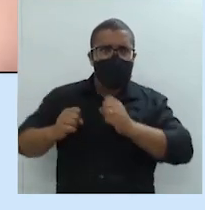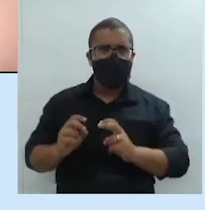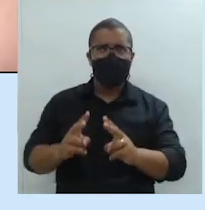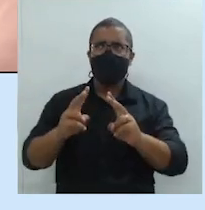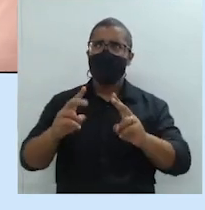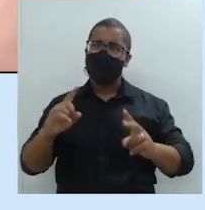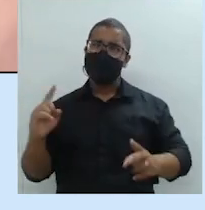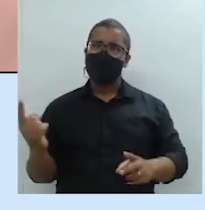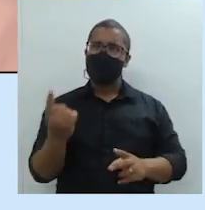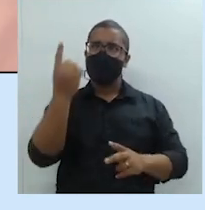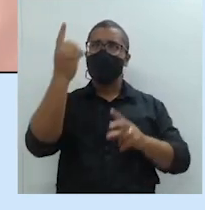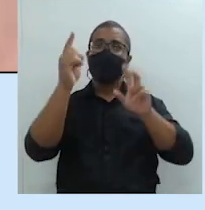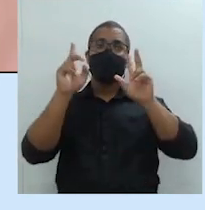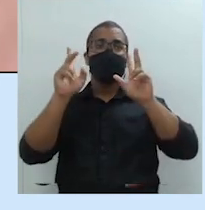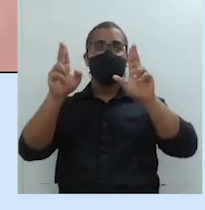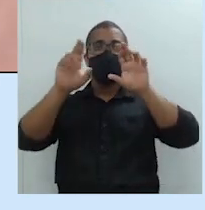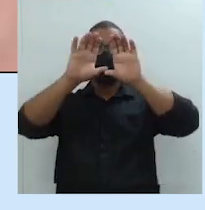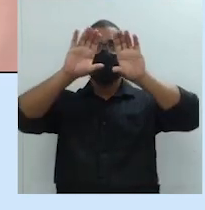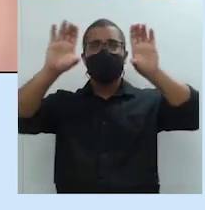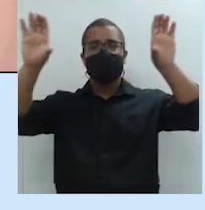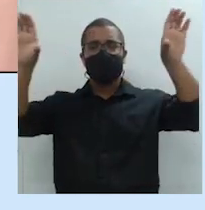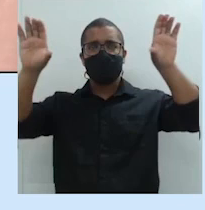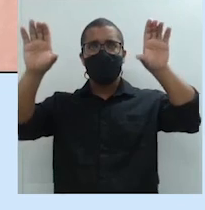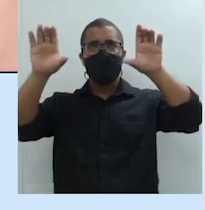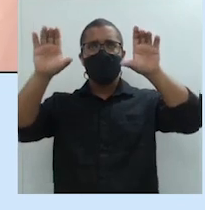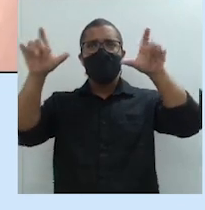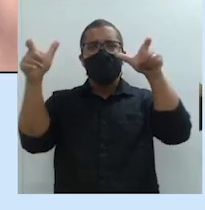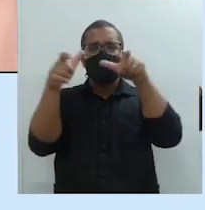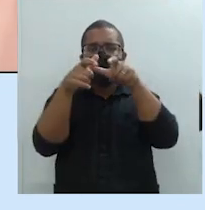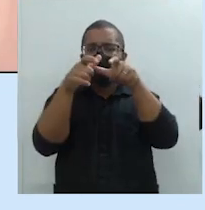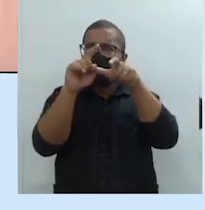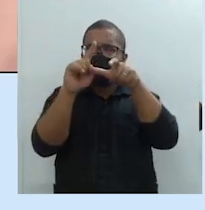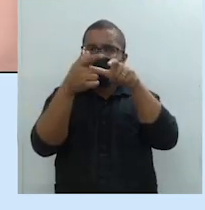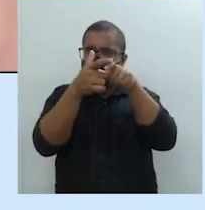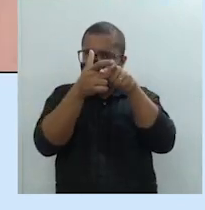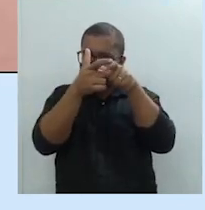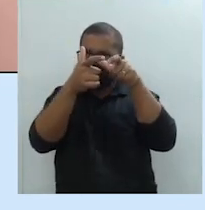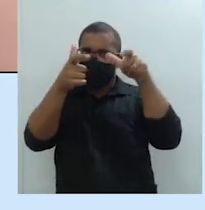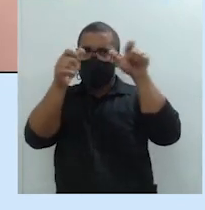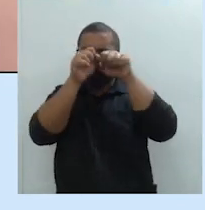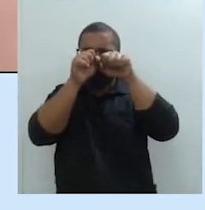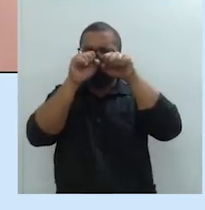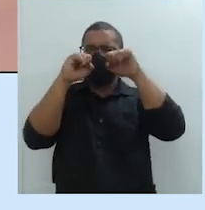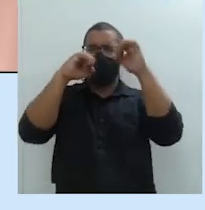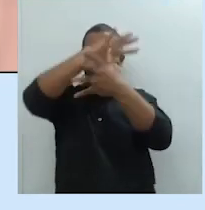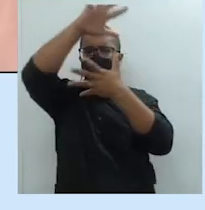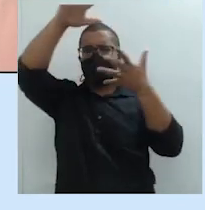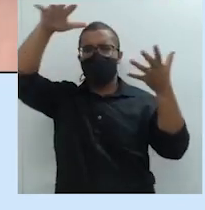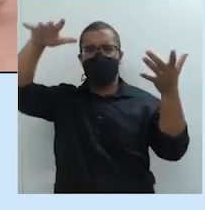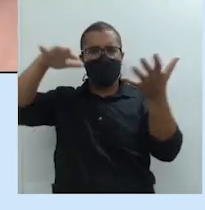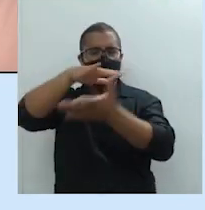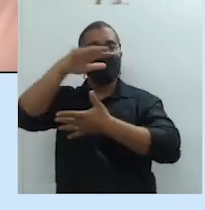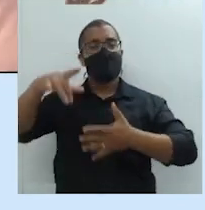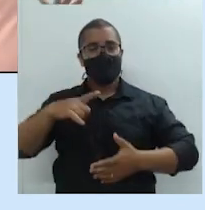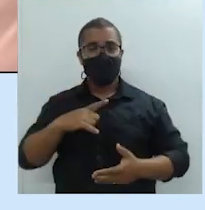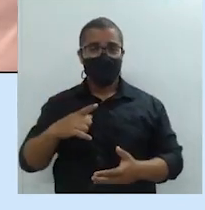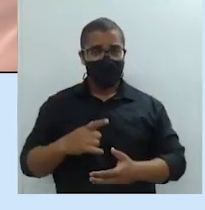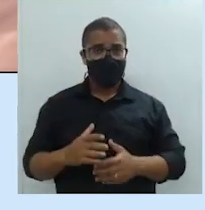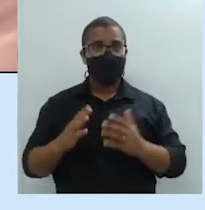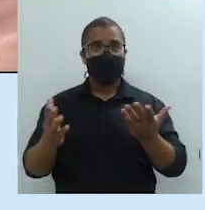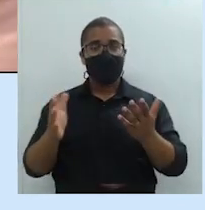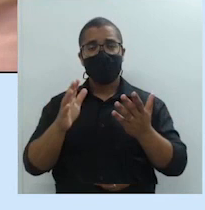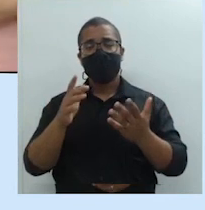alta como o céu, vasta como o universo. Alfred Wegener. É isso aí. Então